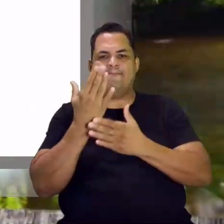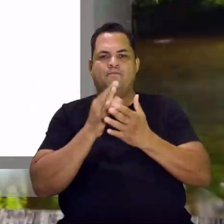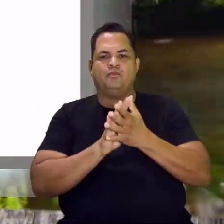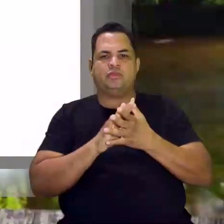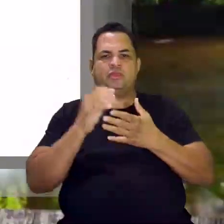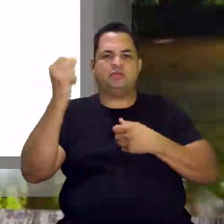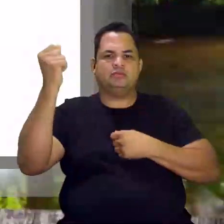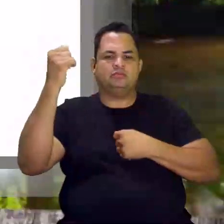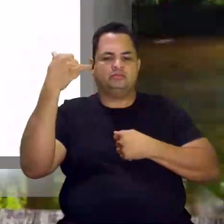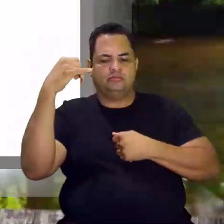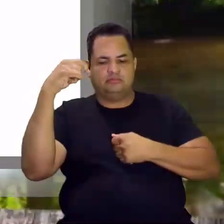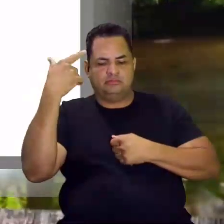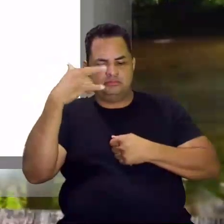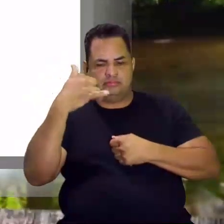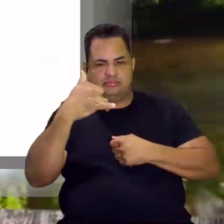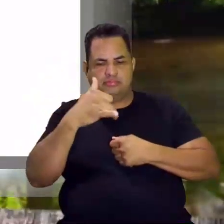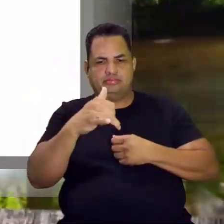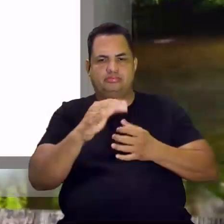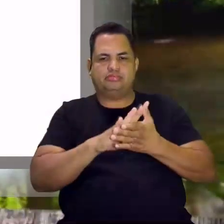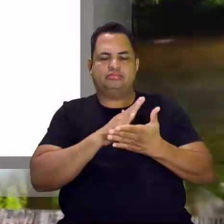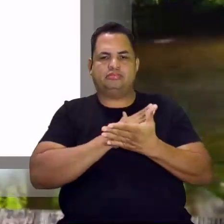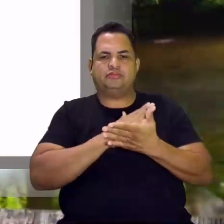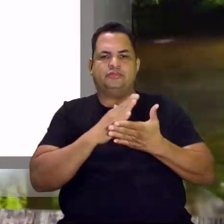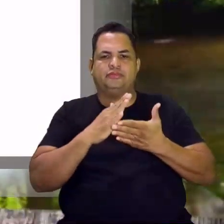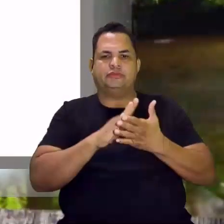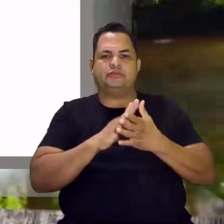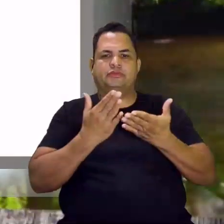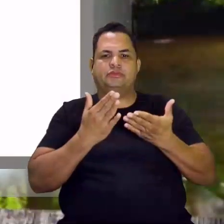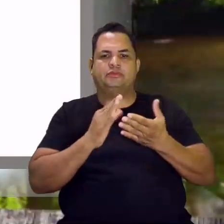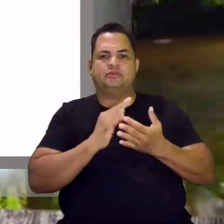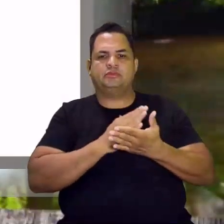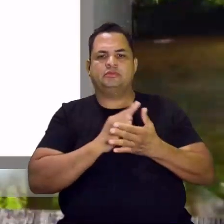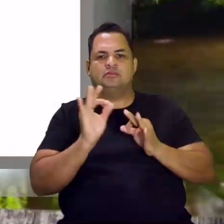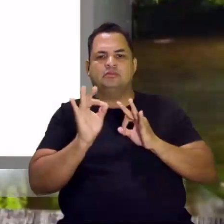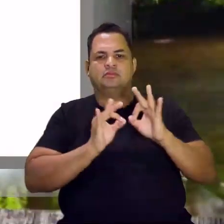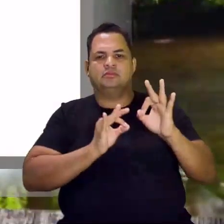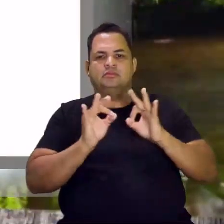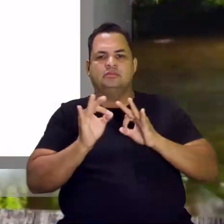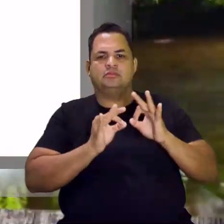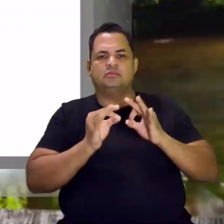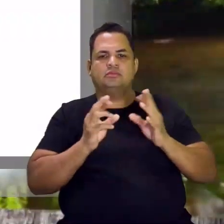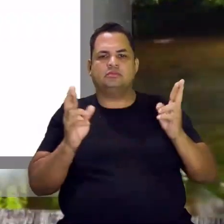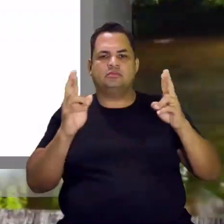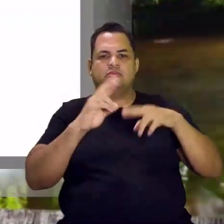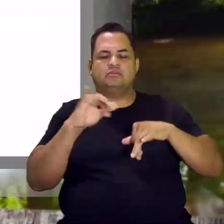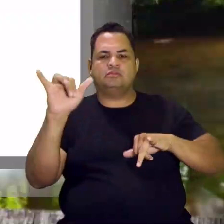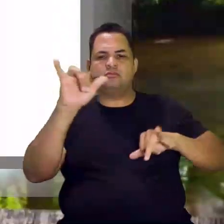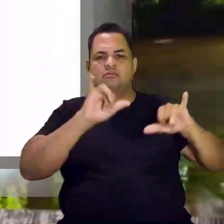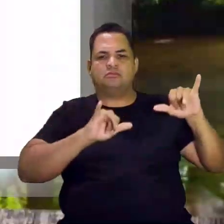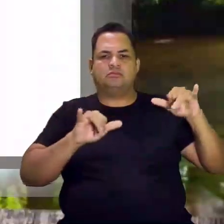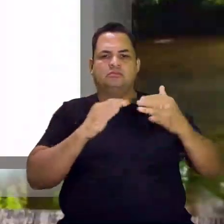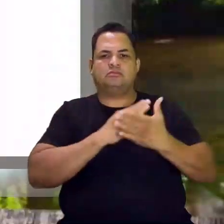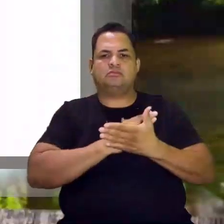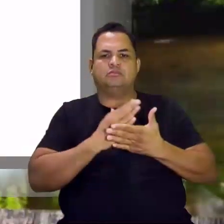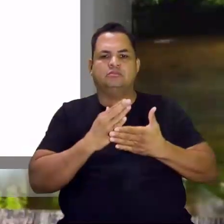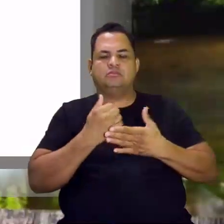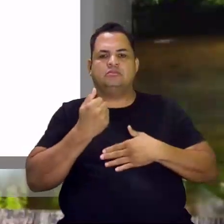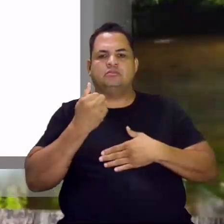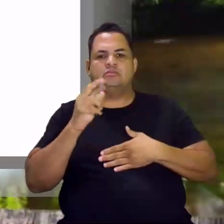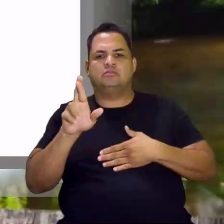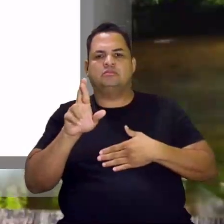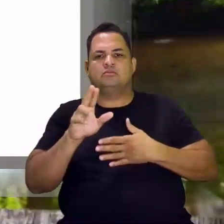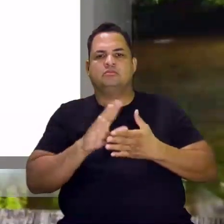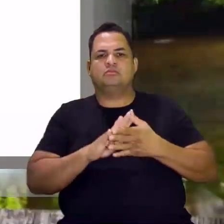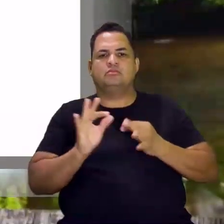descargas elétricas e tudo mais, deram início então à ativação desse processo de reações químicas que começou na atmosfera